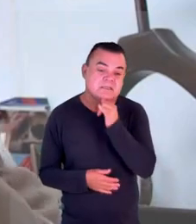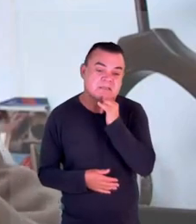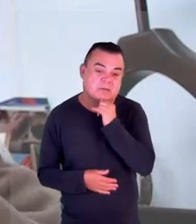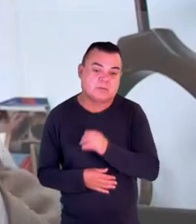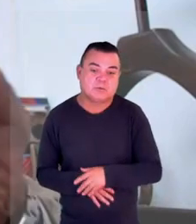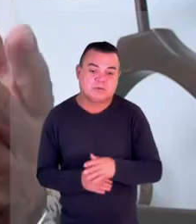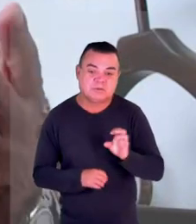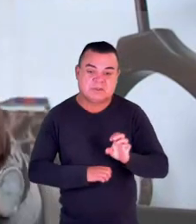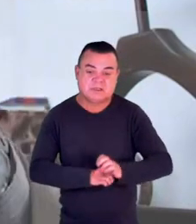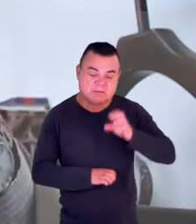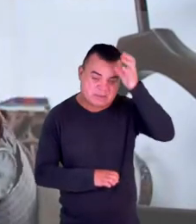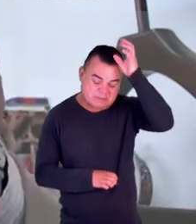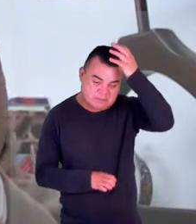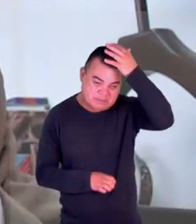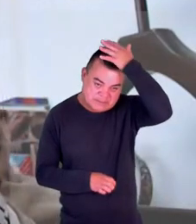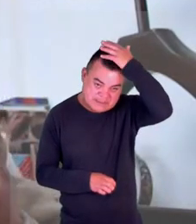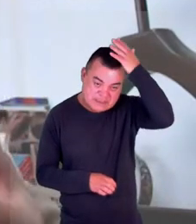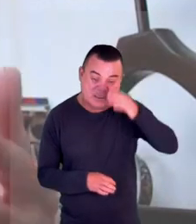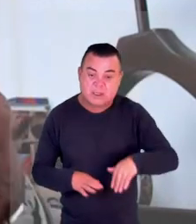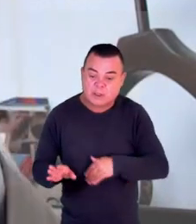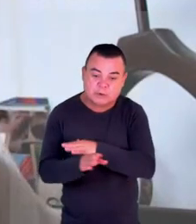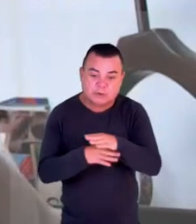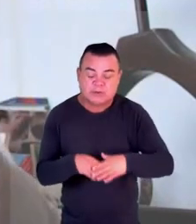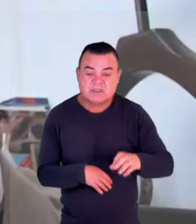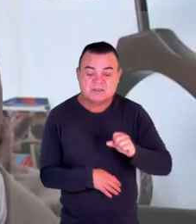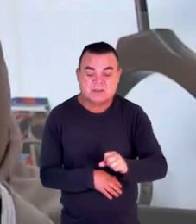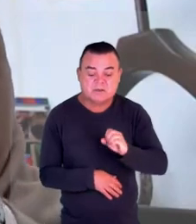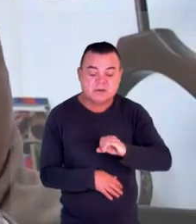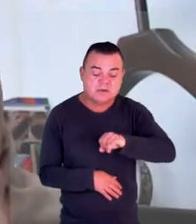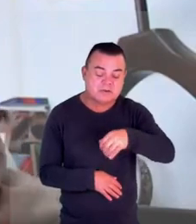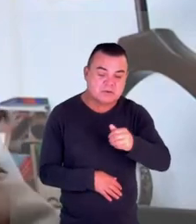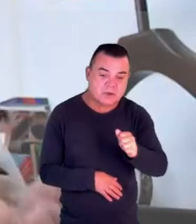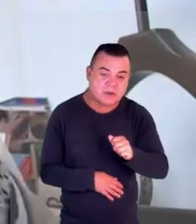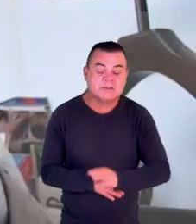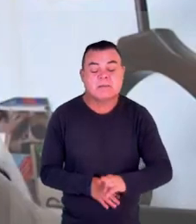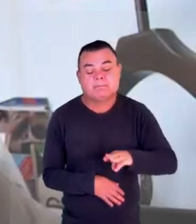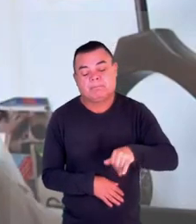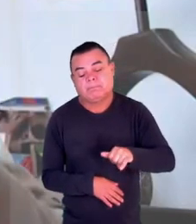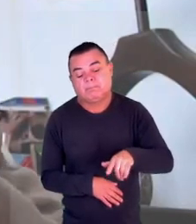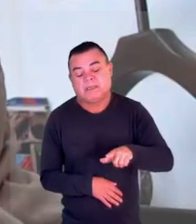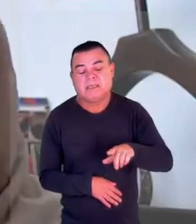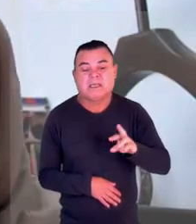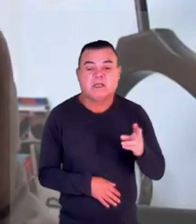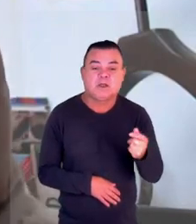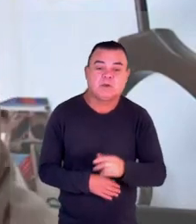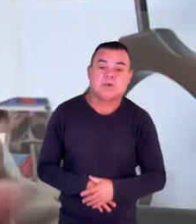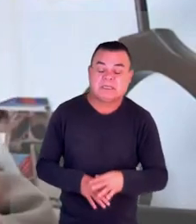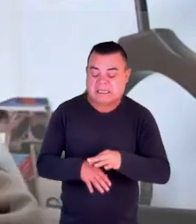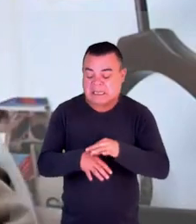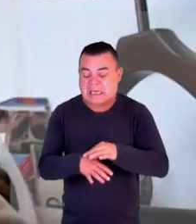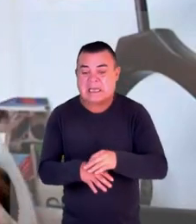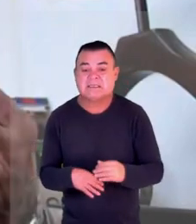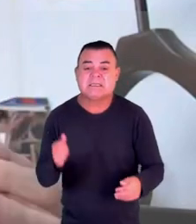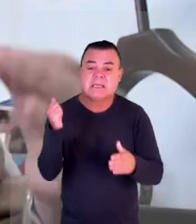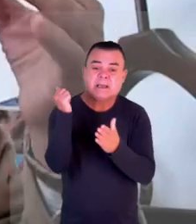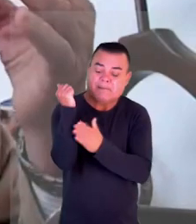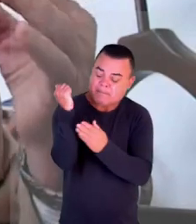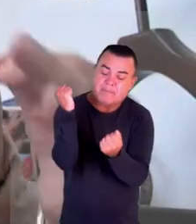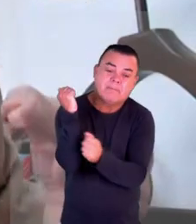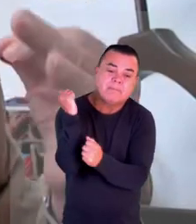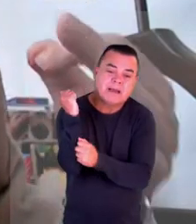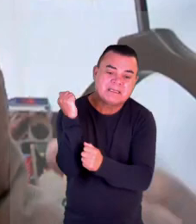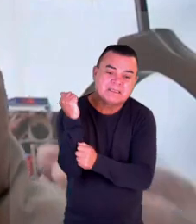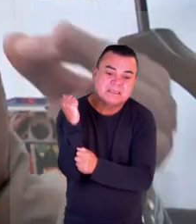toda a nossa soja produzida todo milho produzida toda carne produzida toda madeira tudo isso